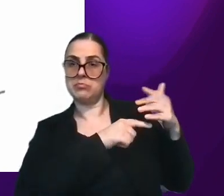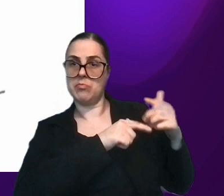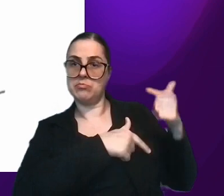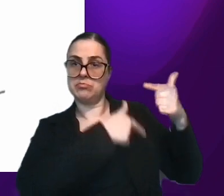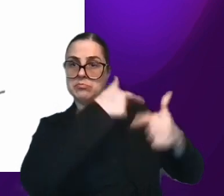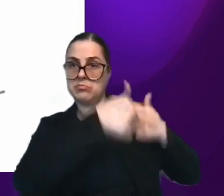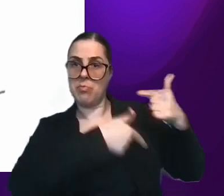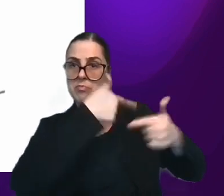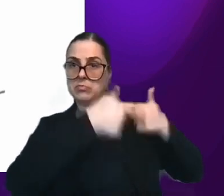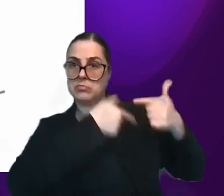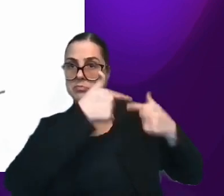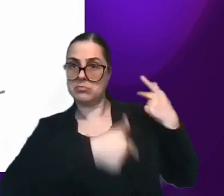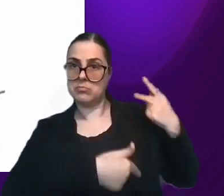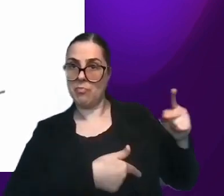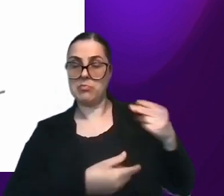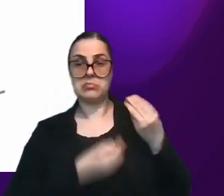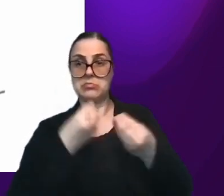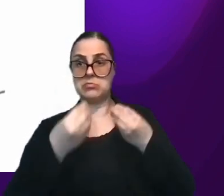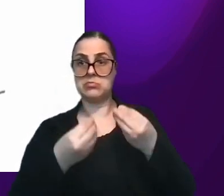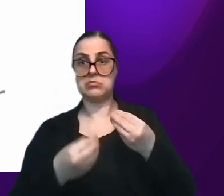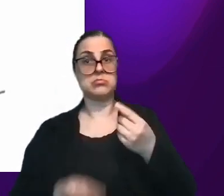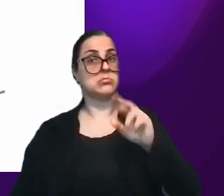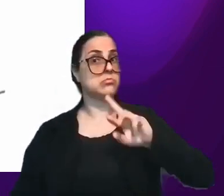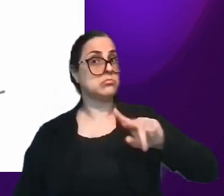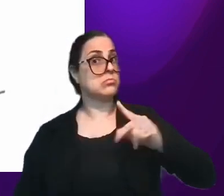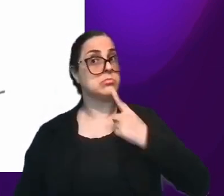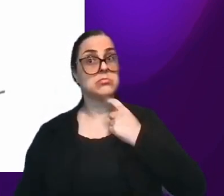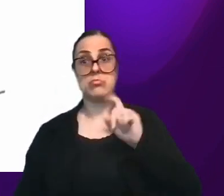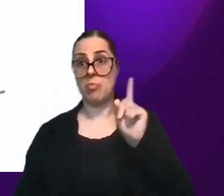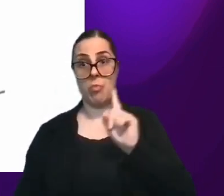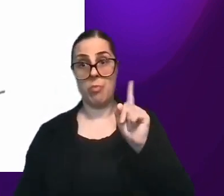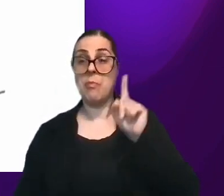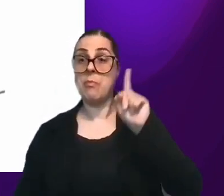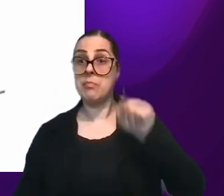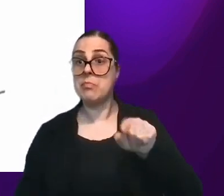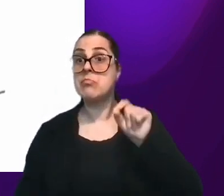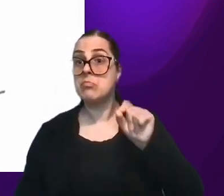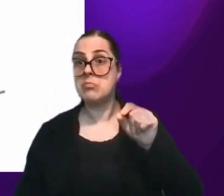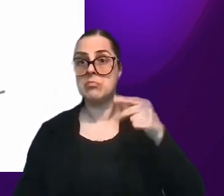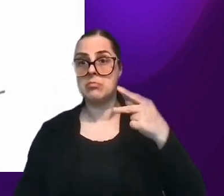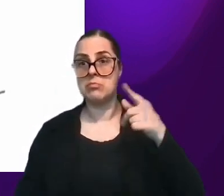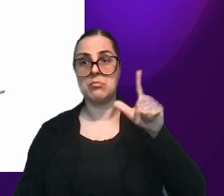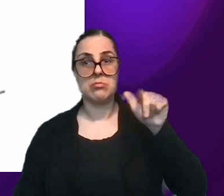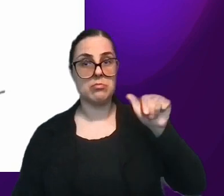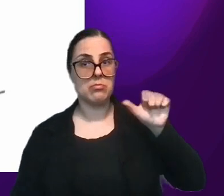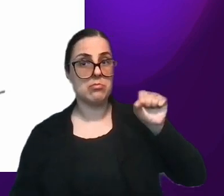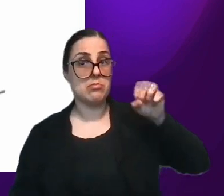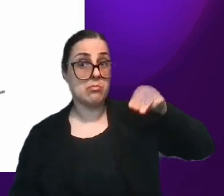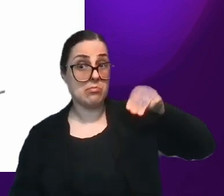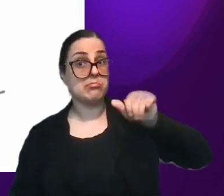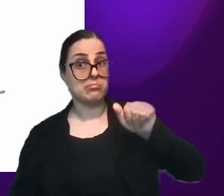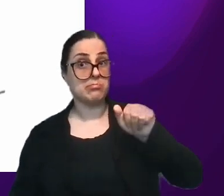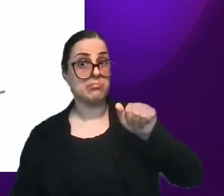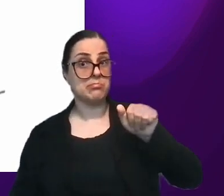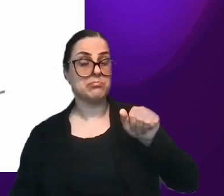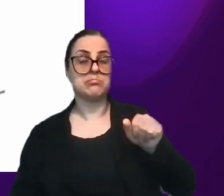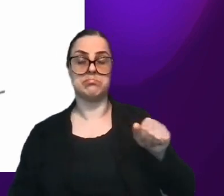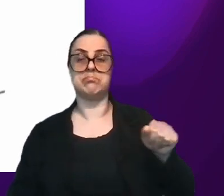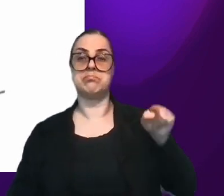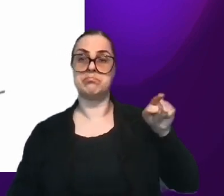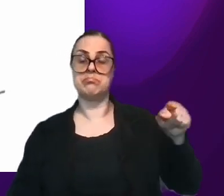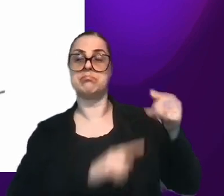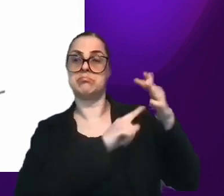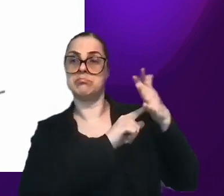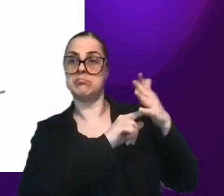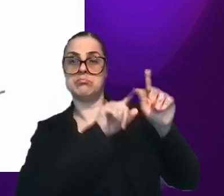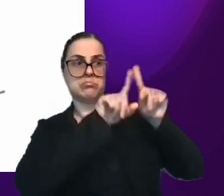de plasma. Então, quando você tem que informar o sistema, não só o peso do teu